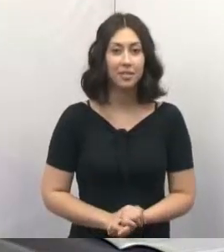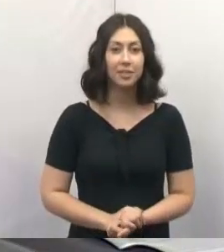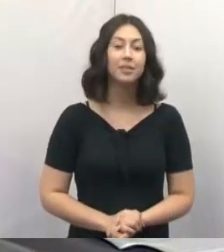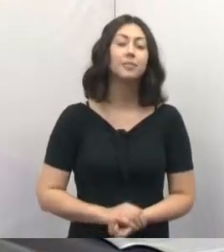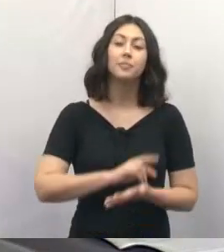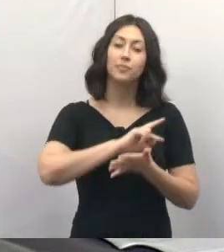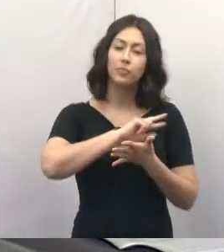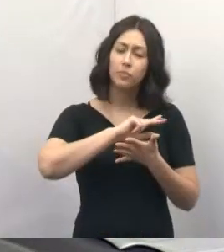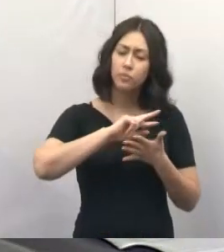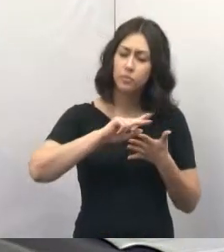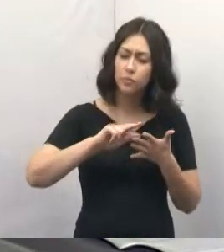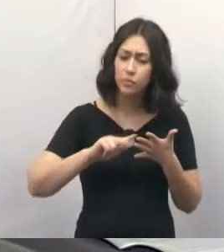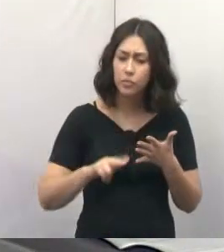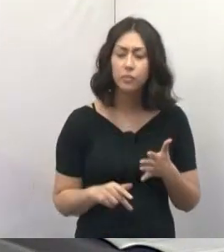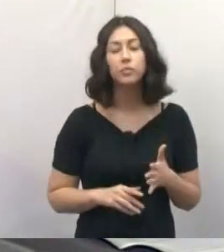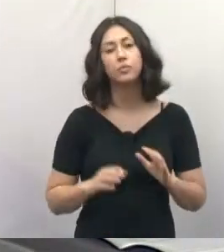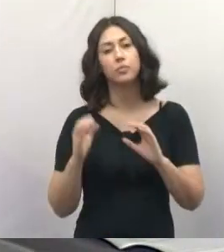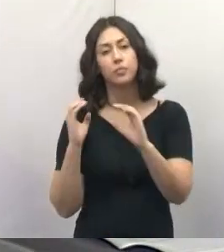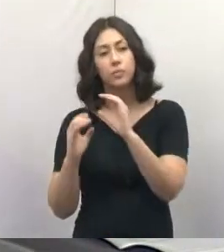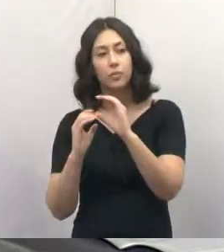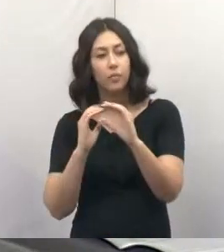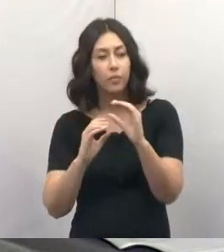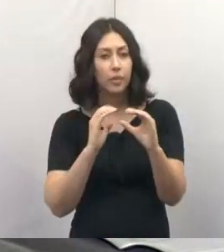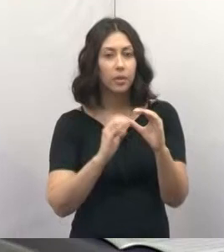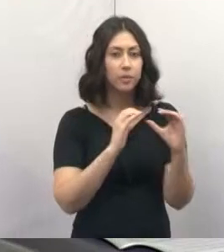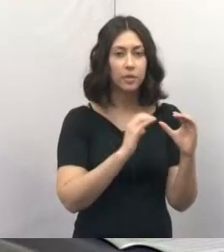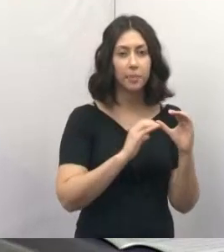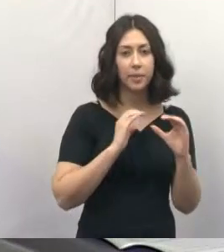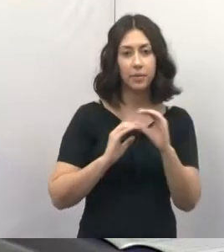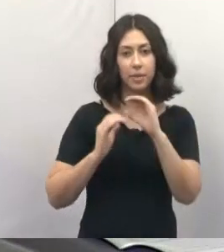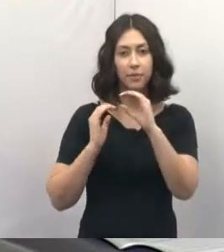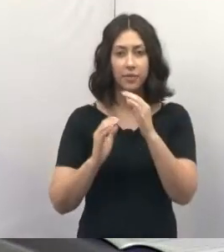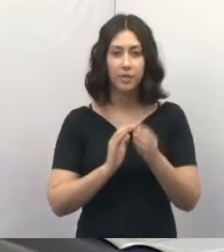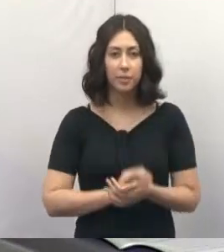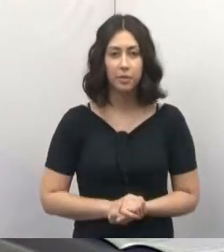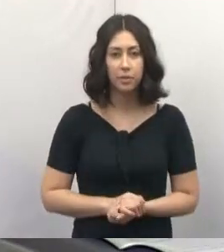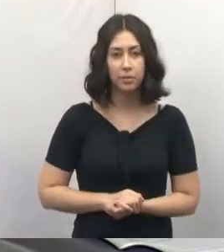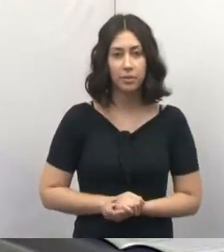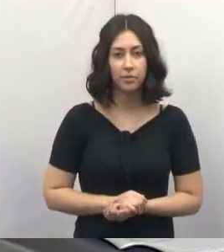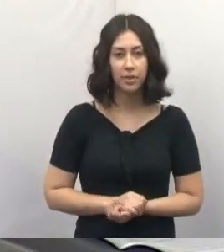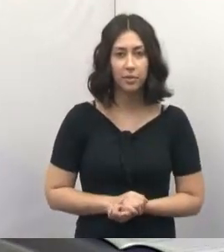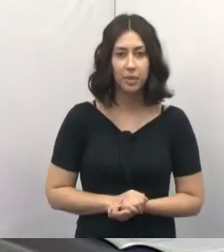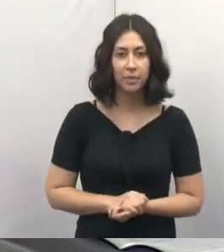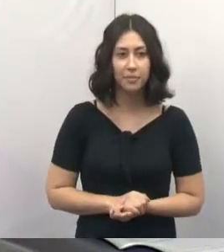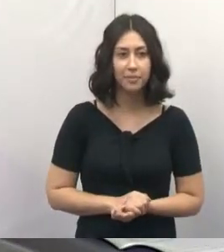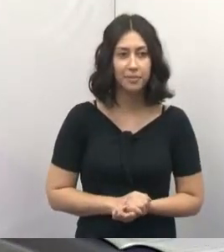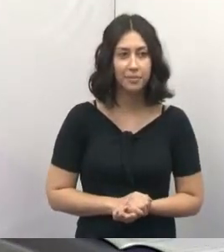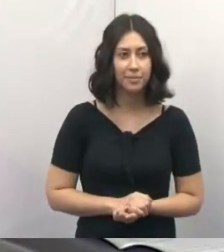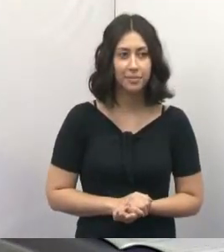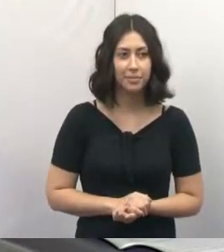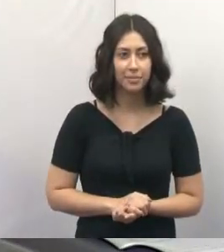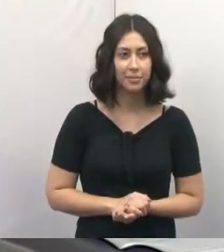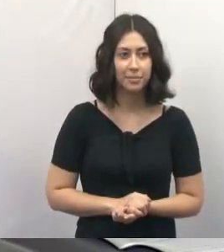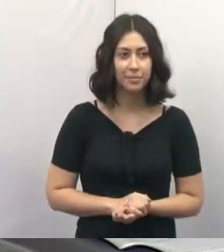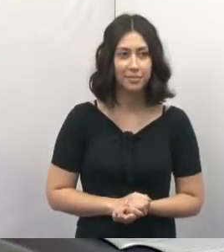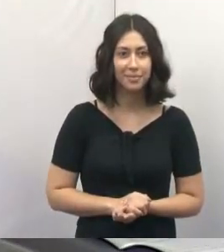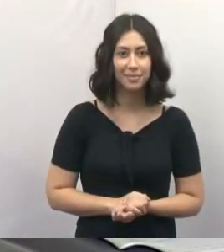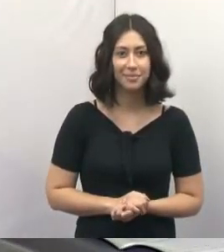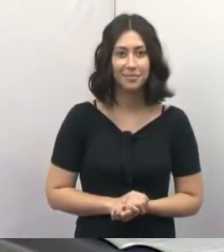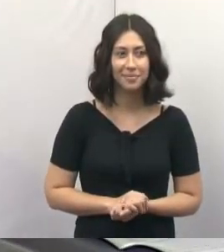dificuldade de se comunicar com as empresas concessionárias do cartão. Mas agora, nessa